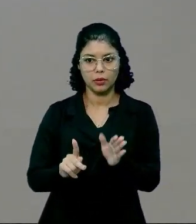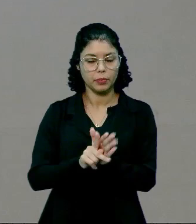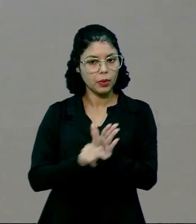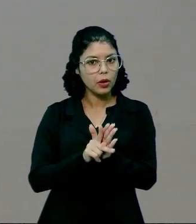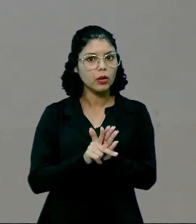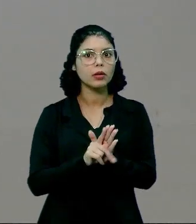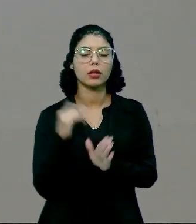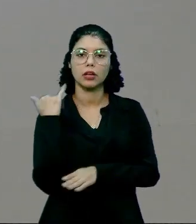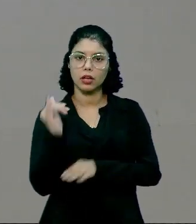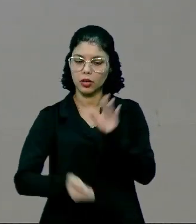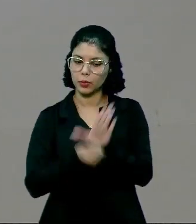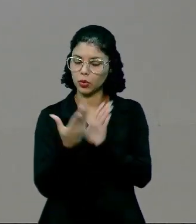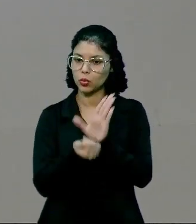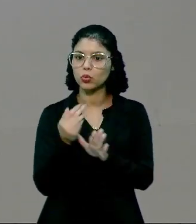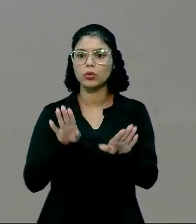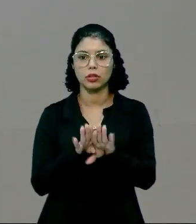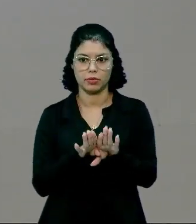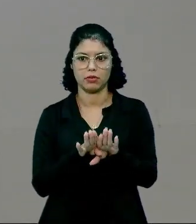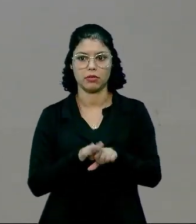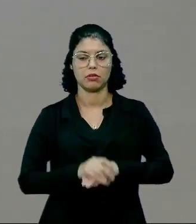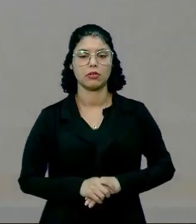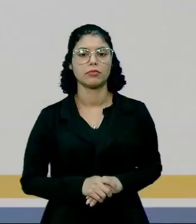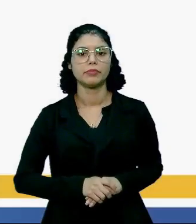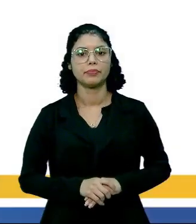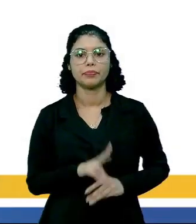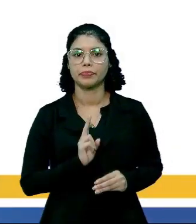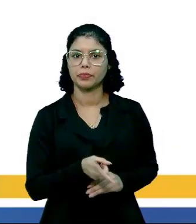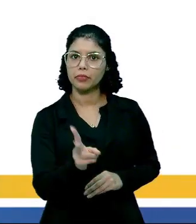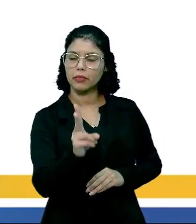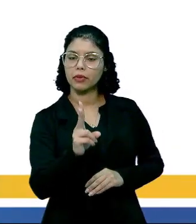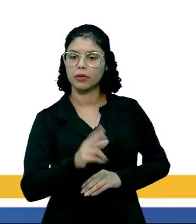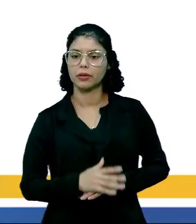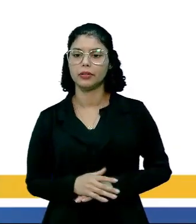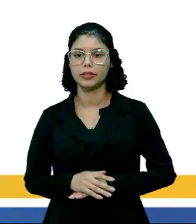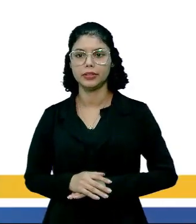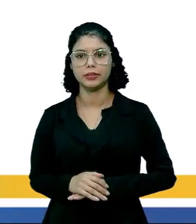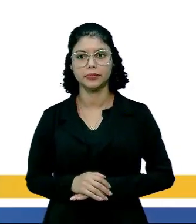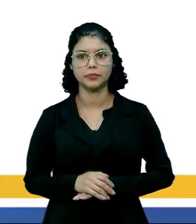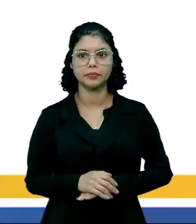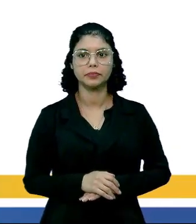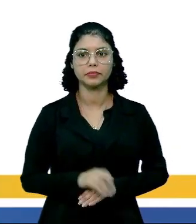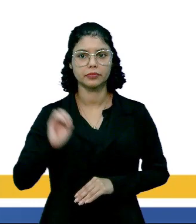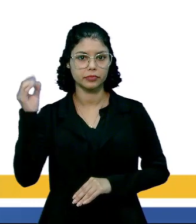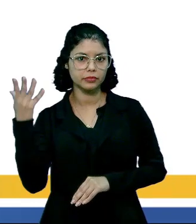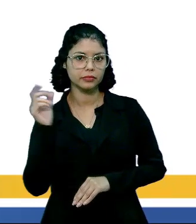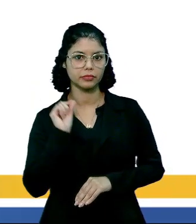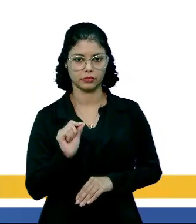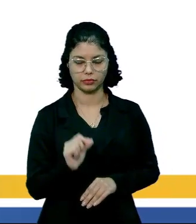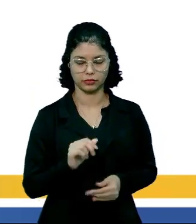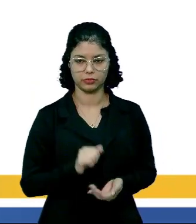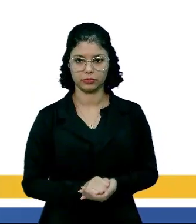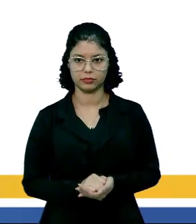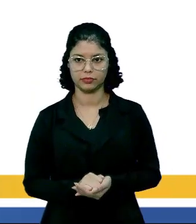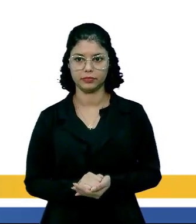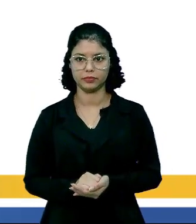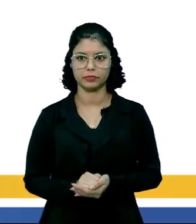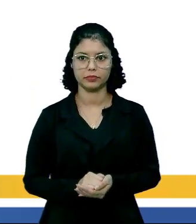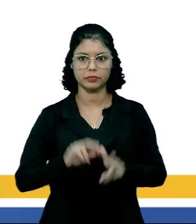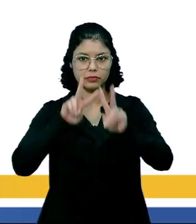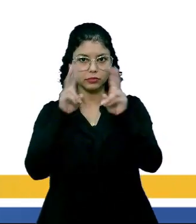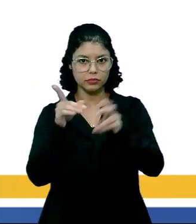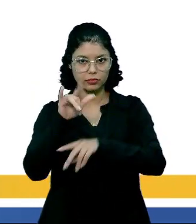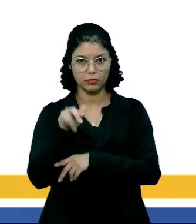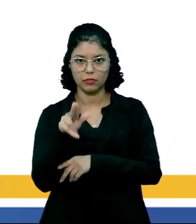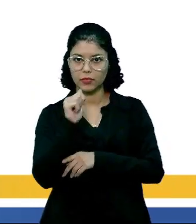na formação de produto perfeito Então vamos seguir nesse caso nós temos aí a teoria das colisões